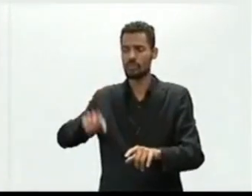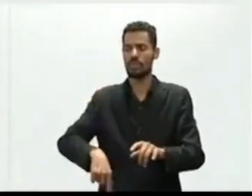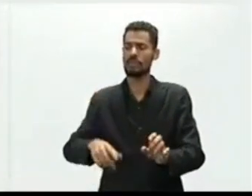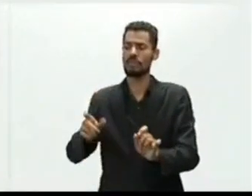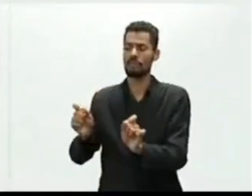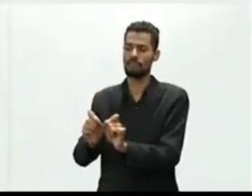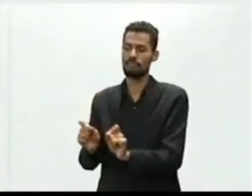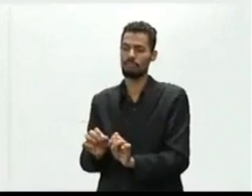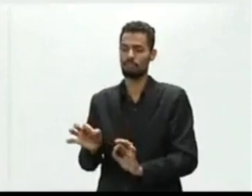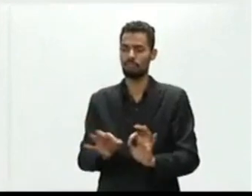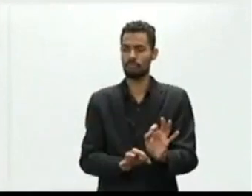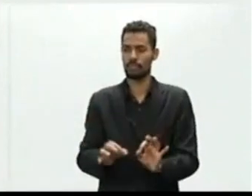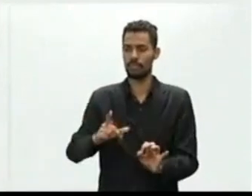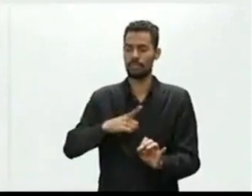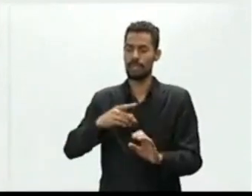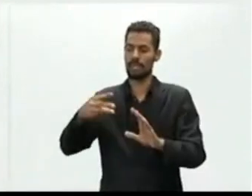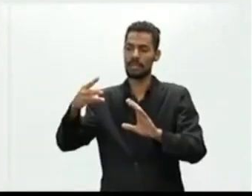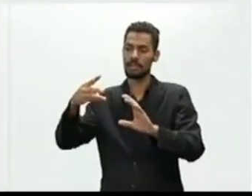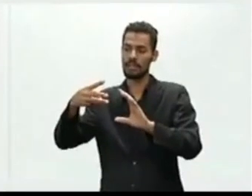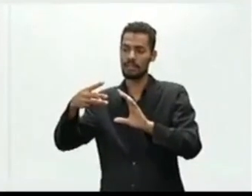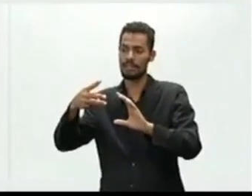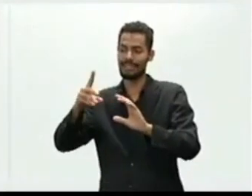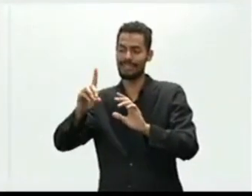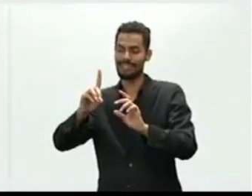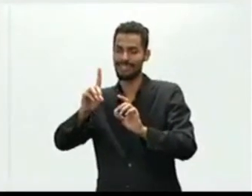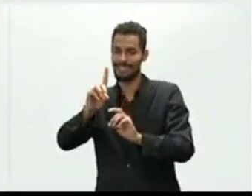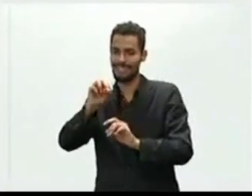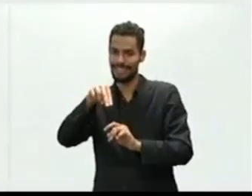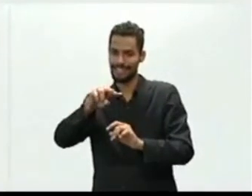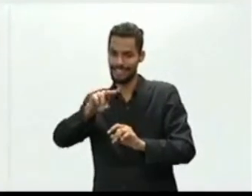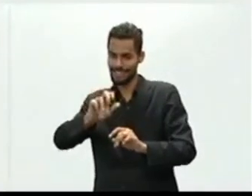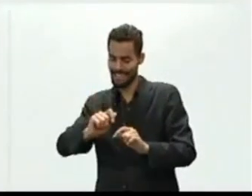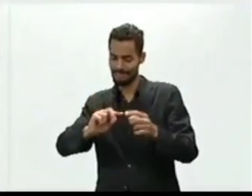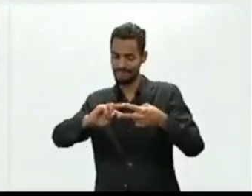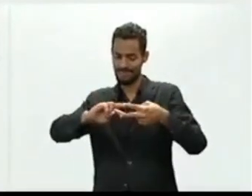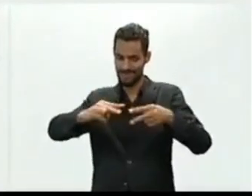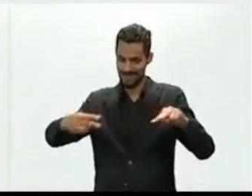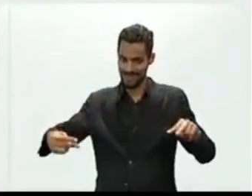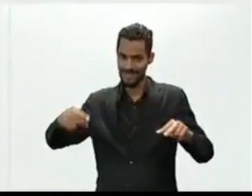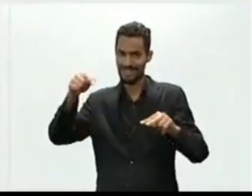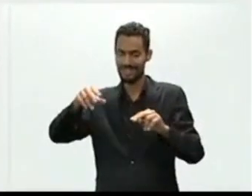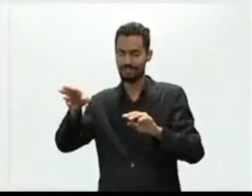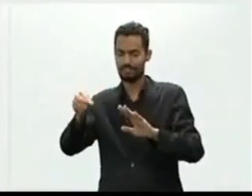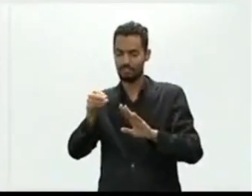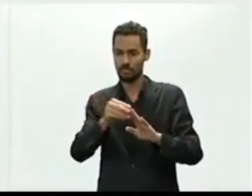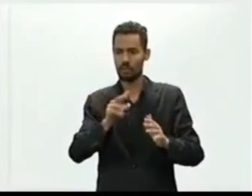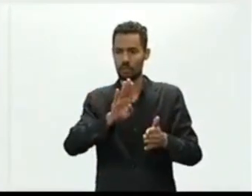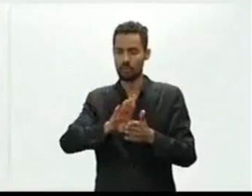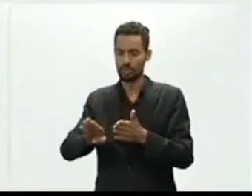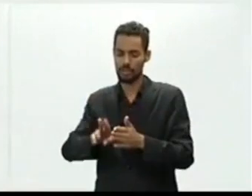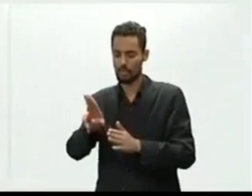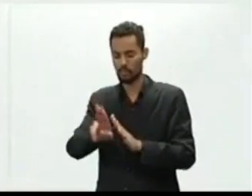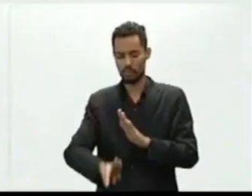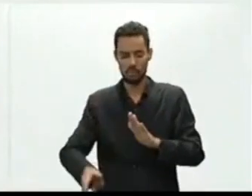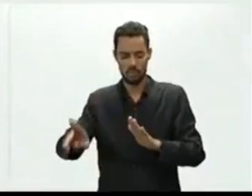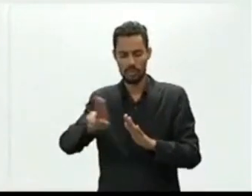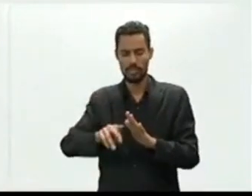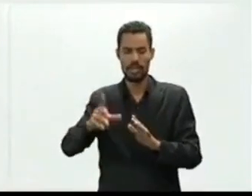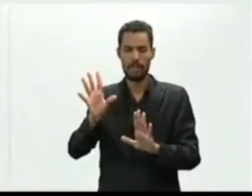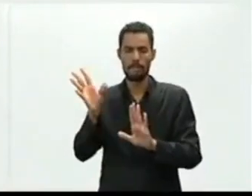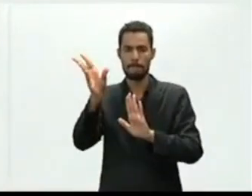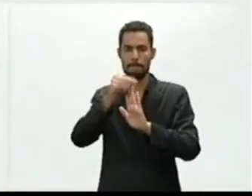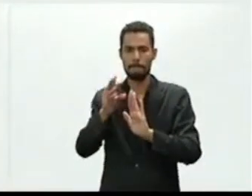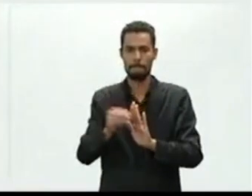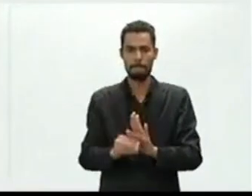organismos num pedaço de DNA, inserir isso no organismo, que é o que a gente vai chamar de hospedeiro, e utilizar a maquinária de